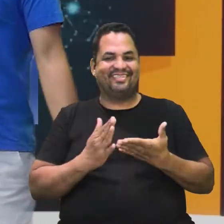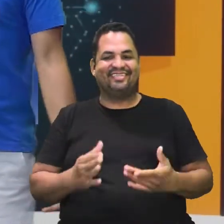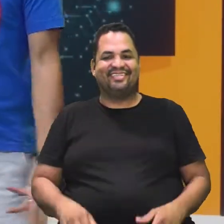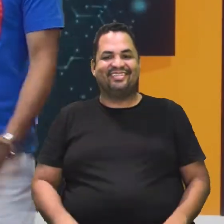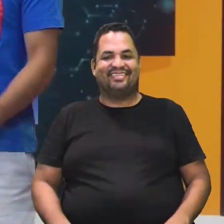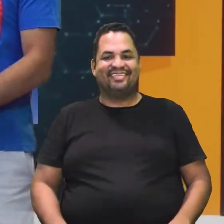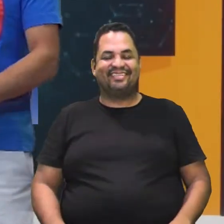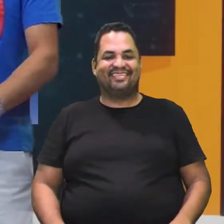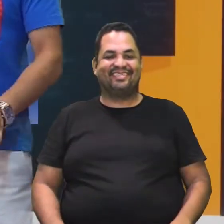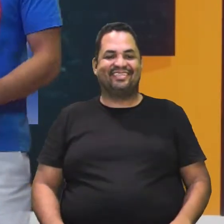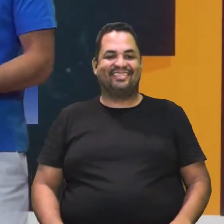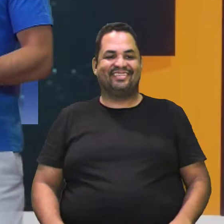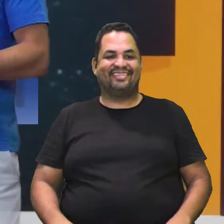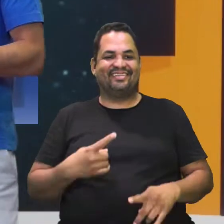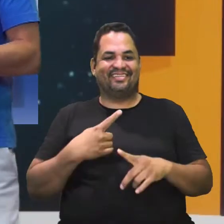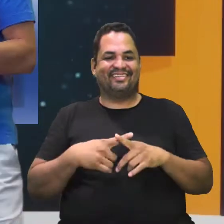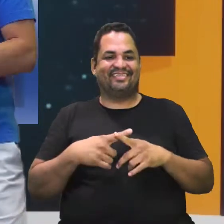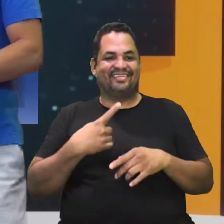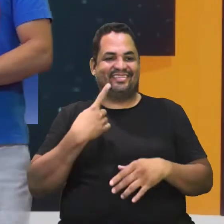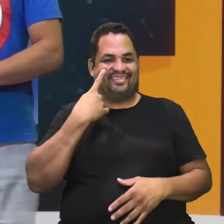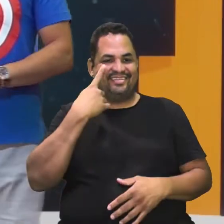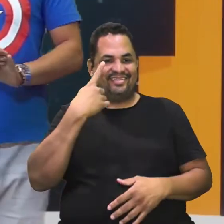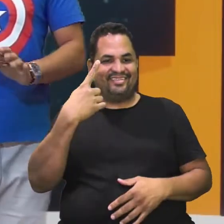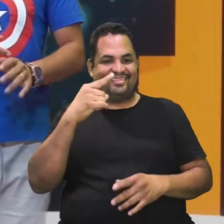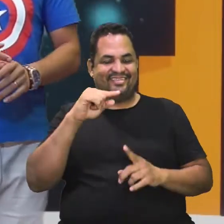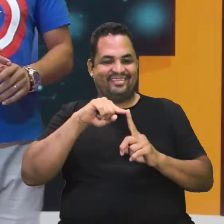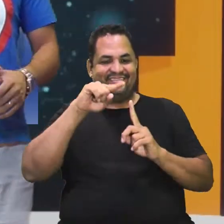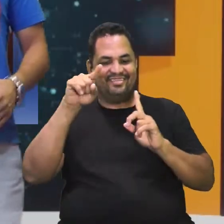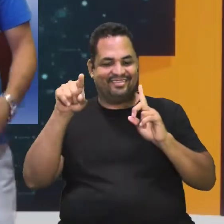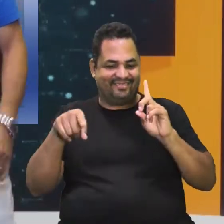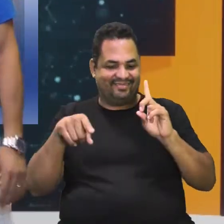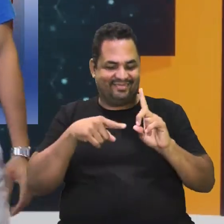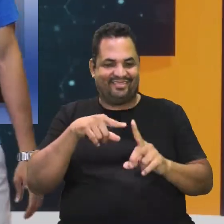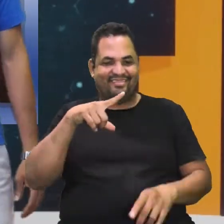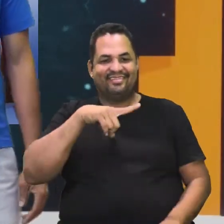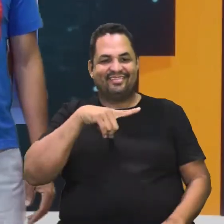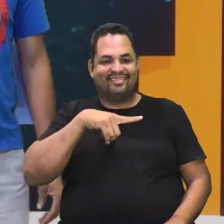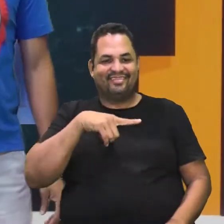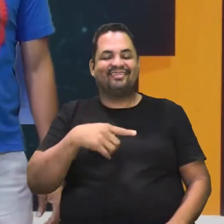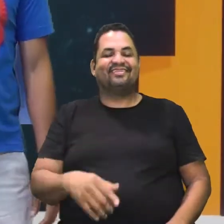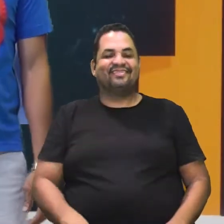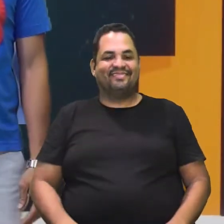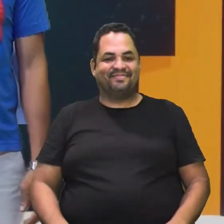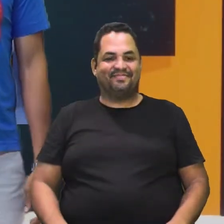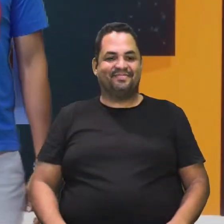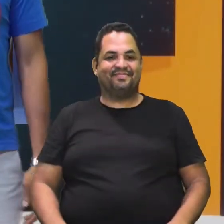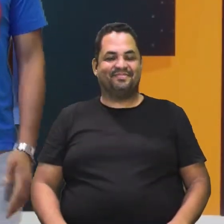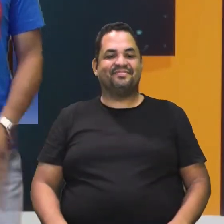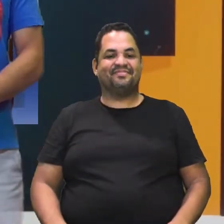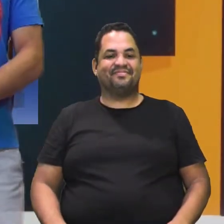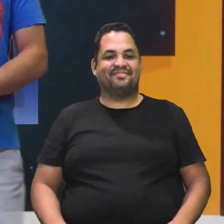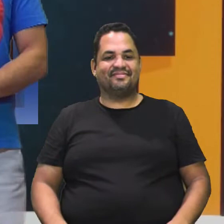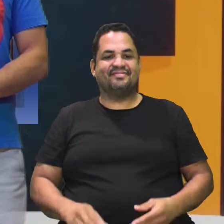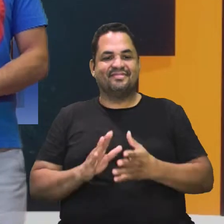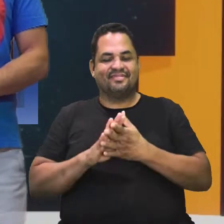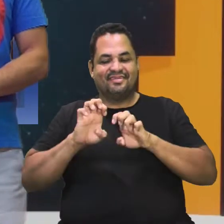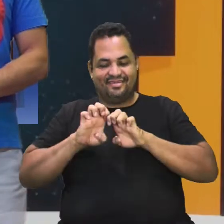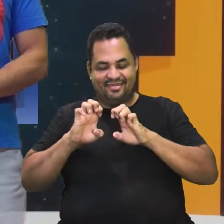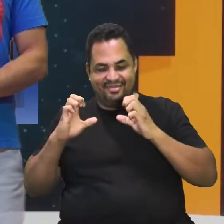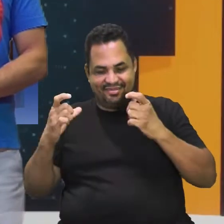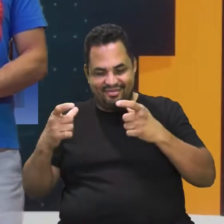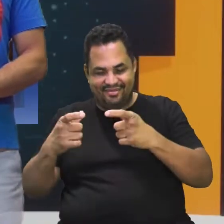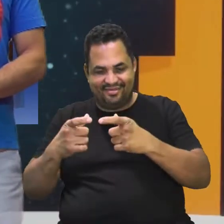palavras matemáticas aqui. Não, é porque a gente viu ali que a circunferência tem sinal, circunferência. Isso. A elipse.